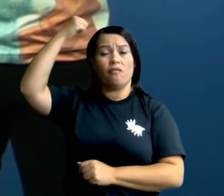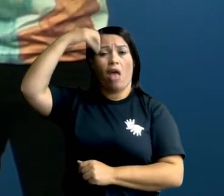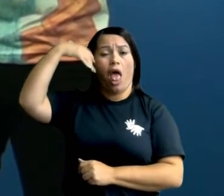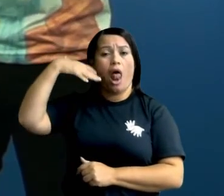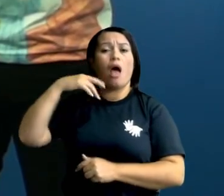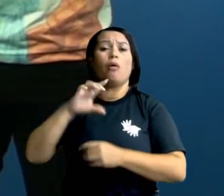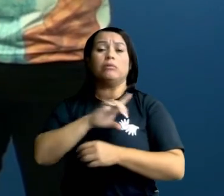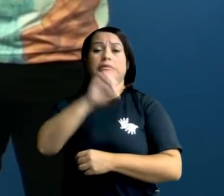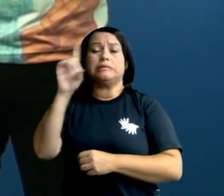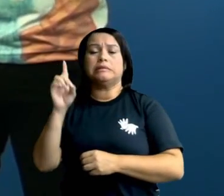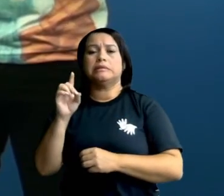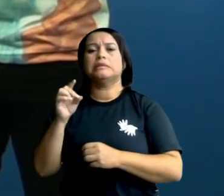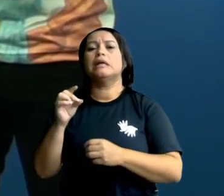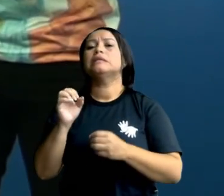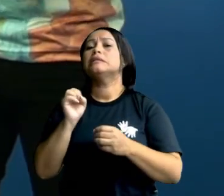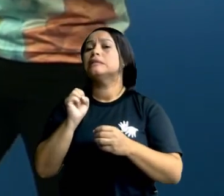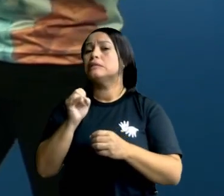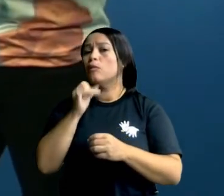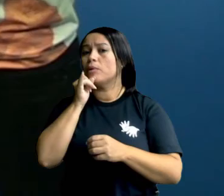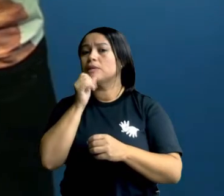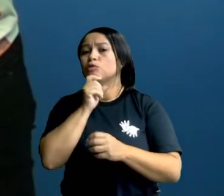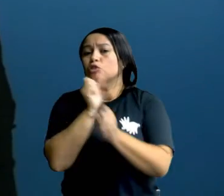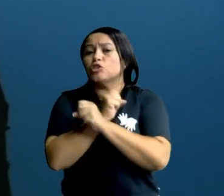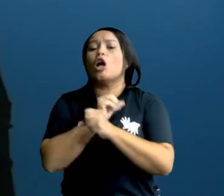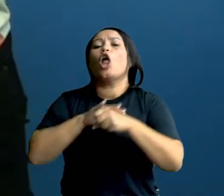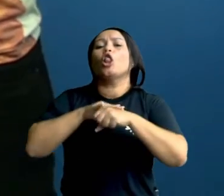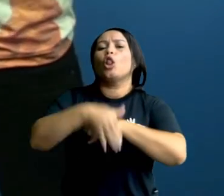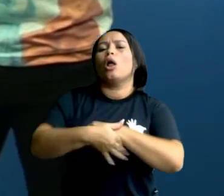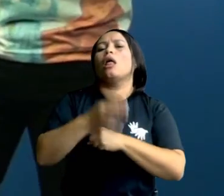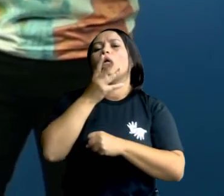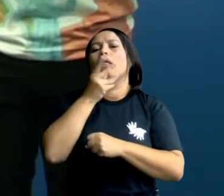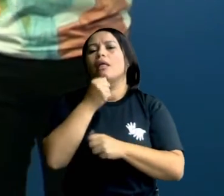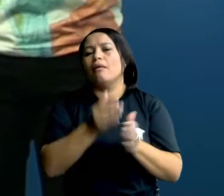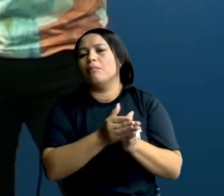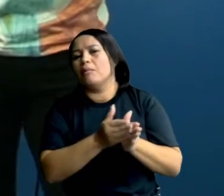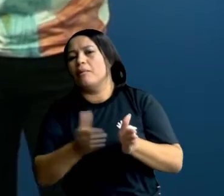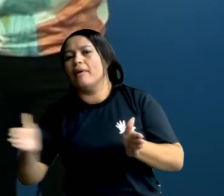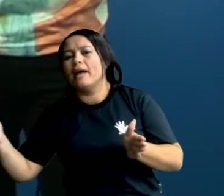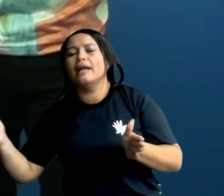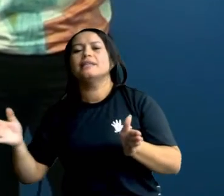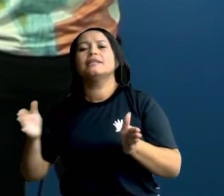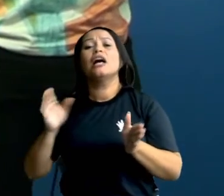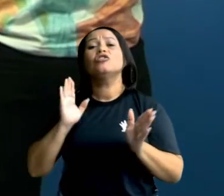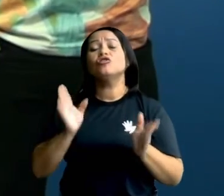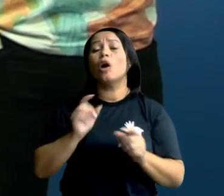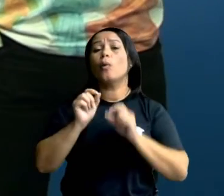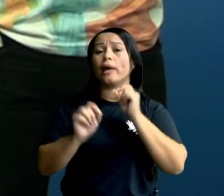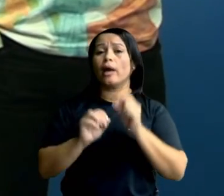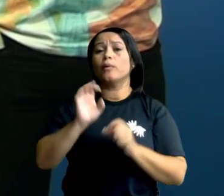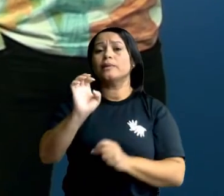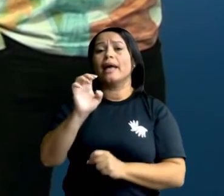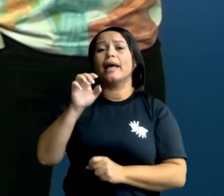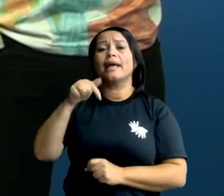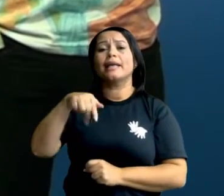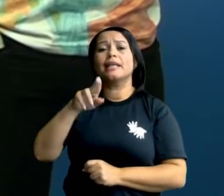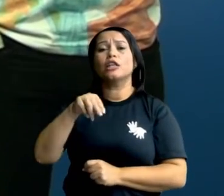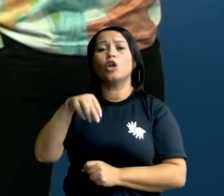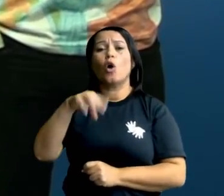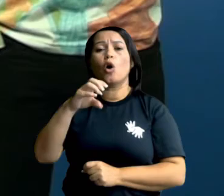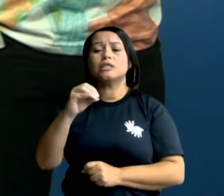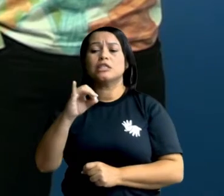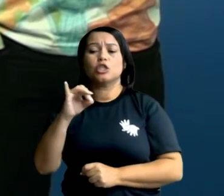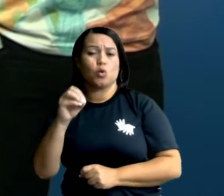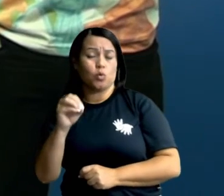de inverno, noites mais longas. Já o equinócio seria o período, né, do ano em que a gente vai ter uma